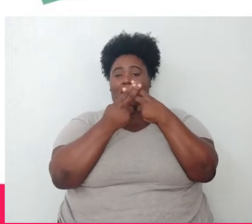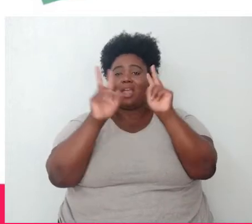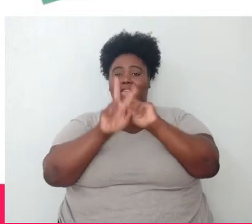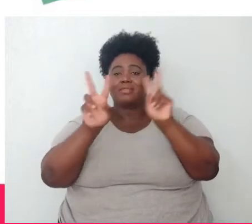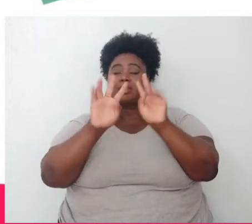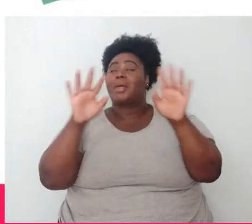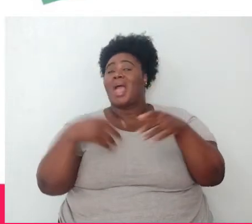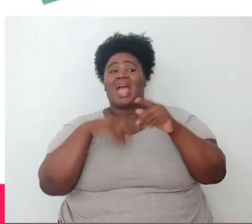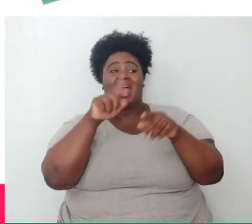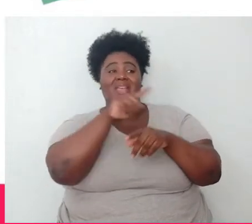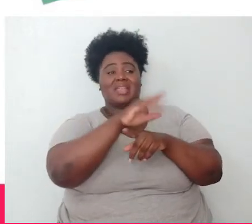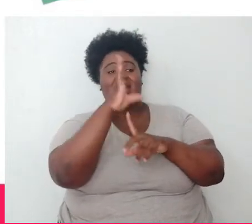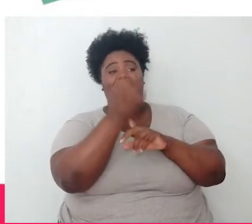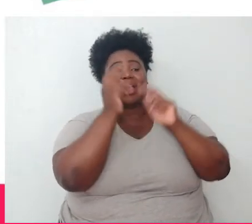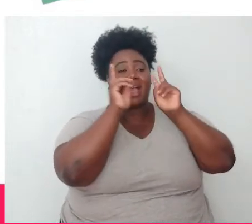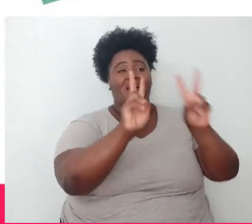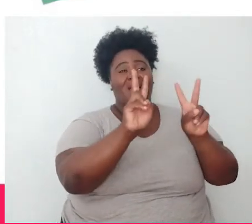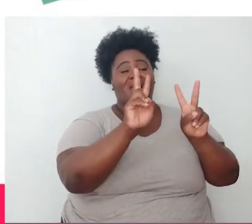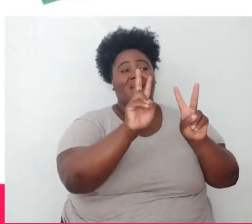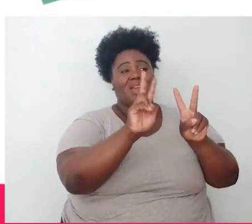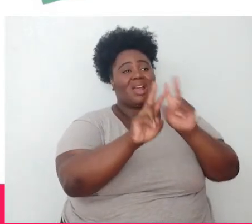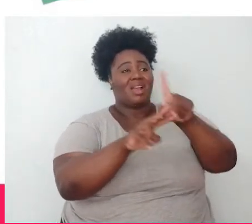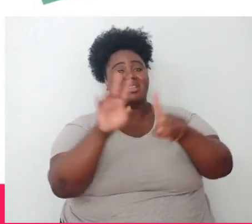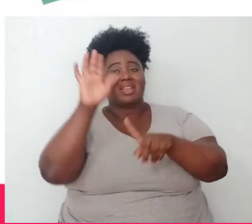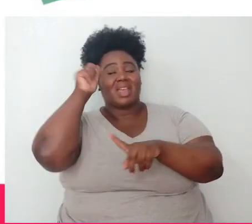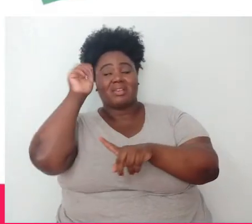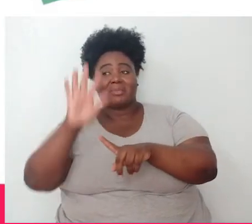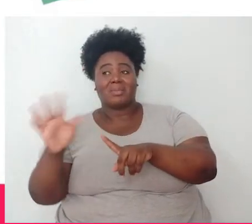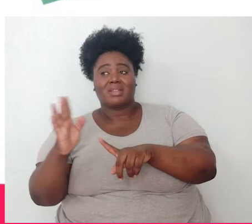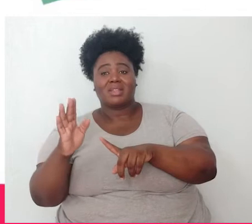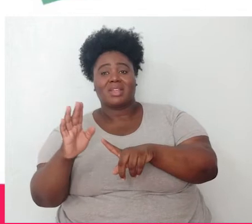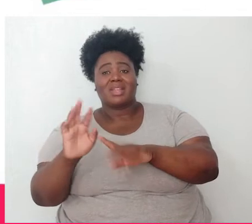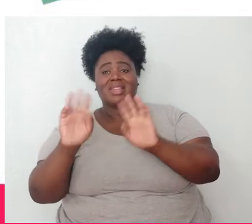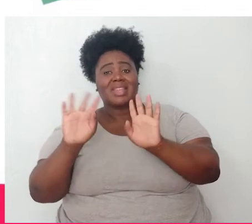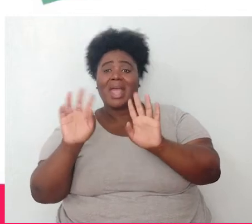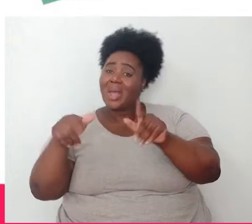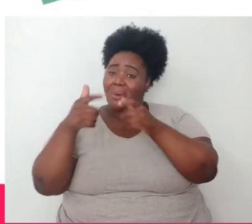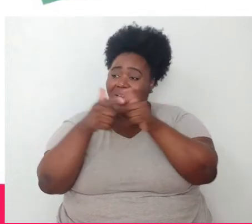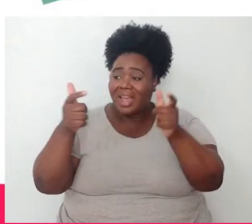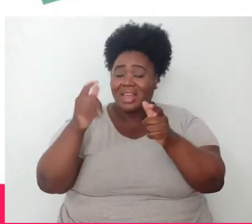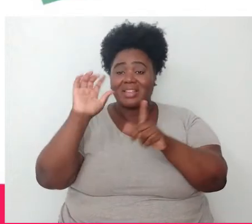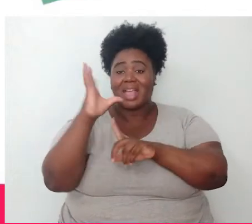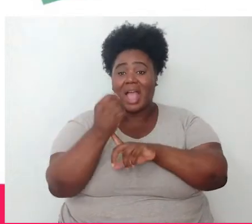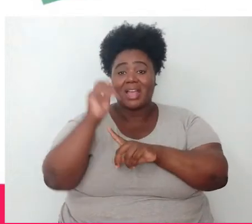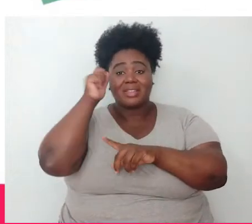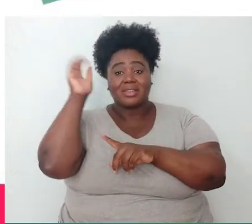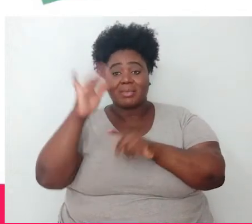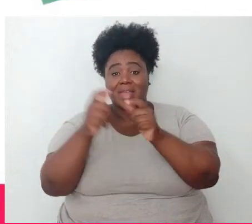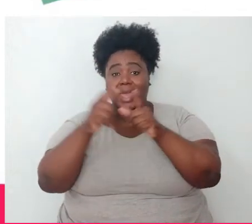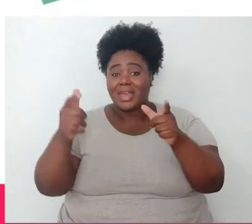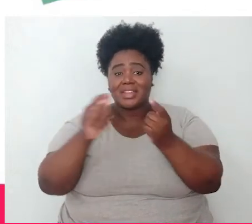isso aqui é arte preta, isso aqui é arte afro-brasileira. Não, a arte afro-brasileira ela é gigante e